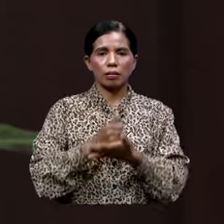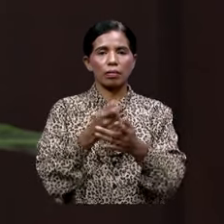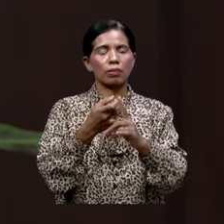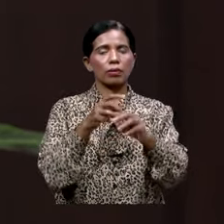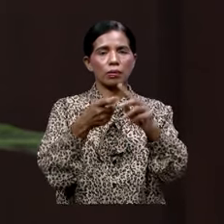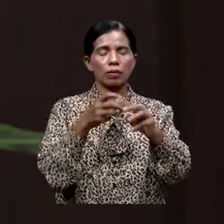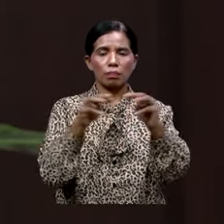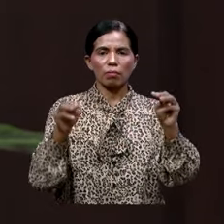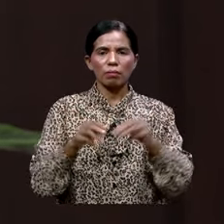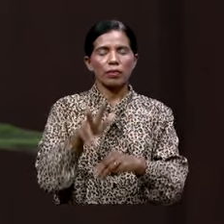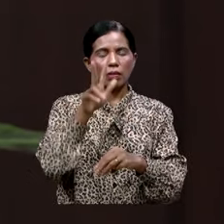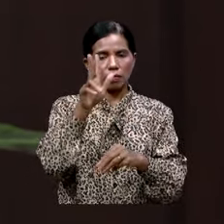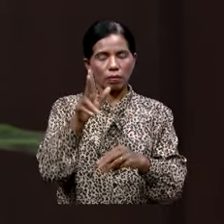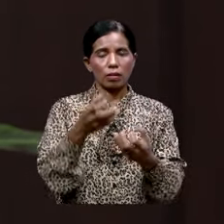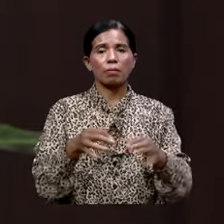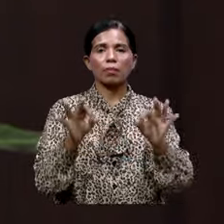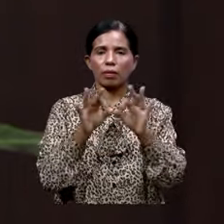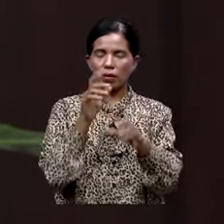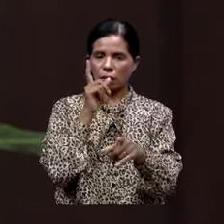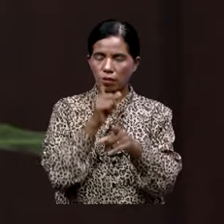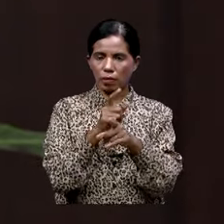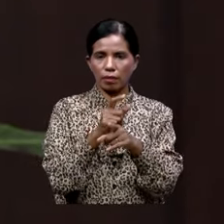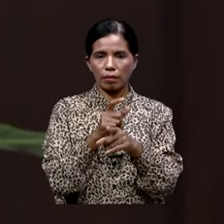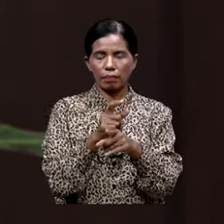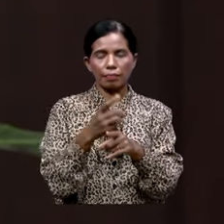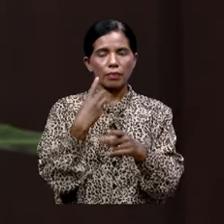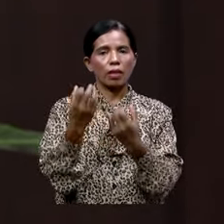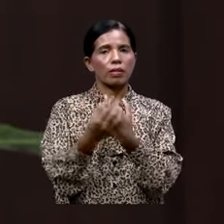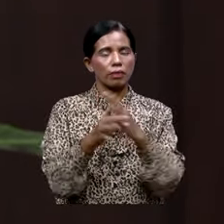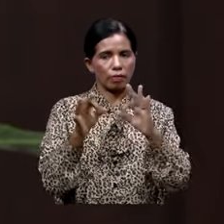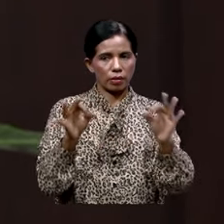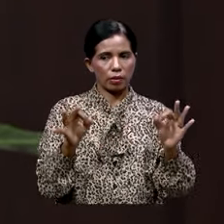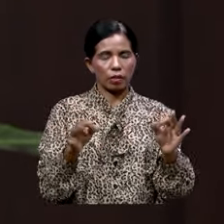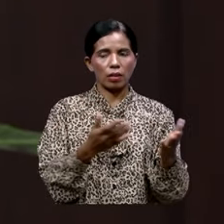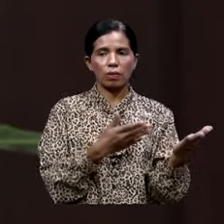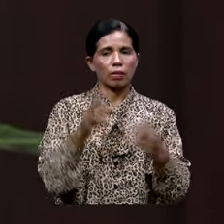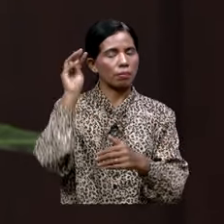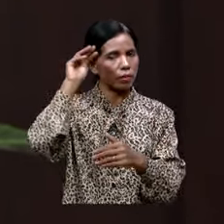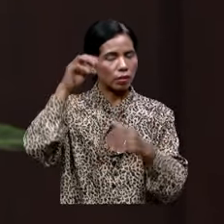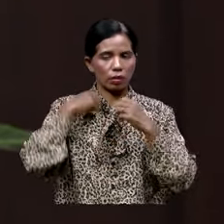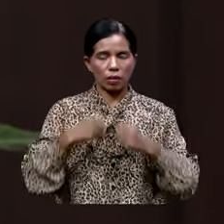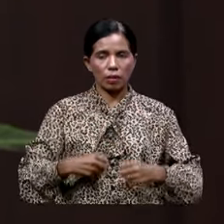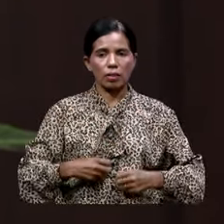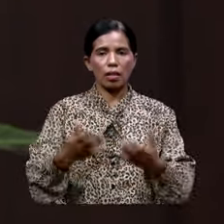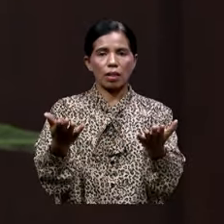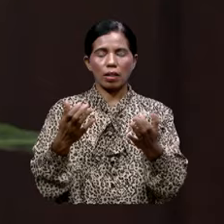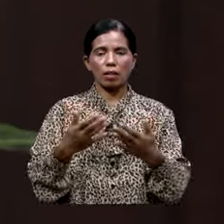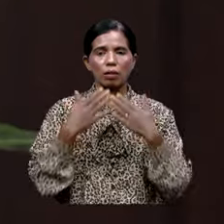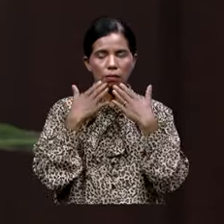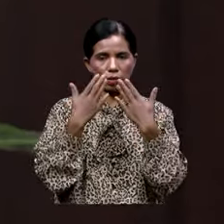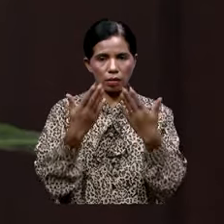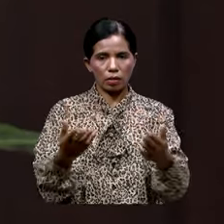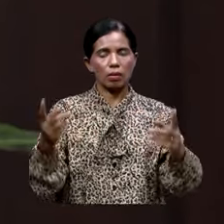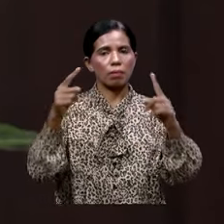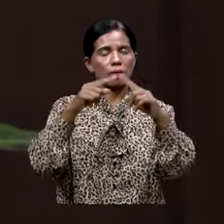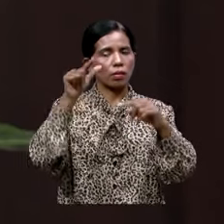tolo pertinente de Tebes. Anti satu ramata ino mede ministero Saudi akara agradece o governo